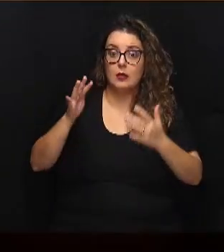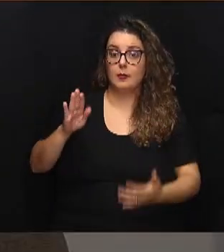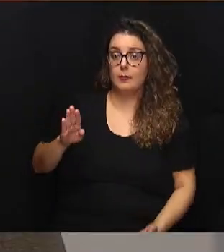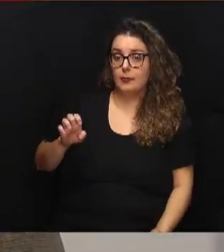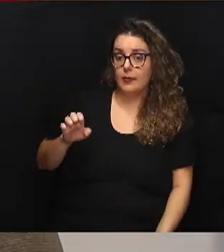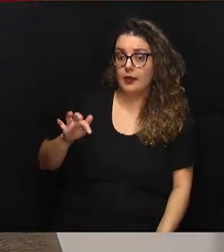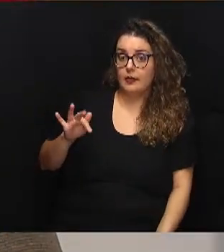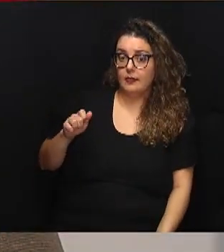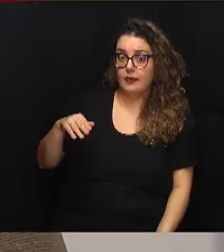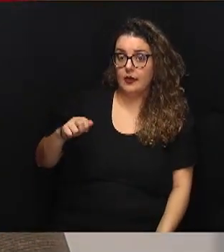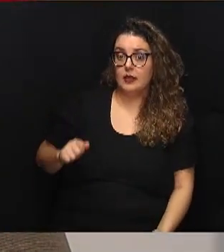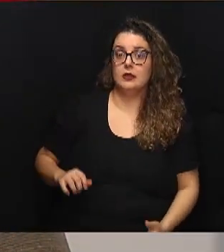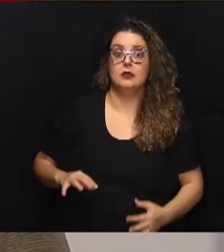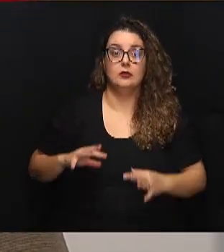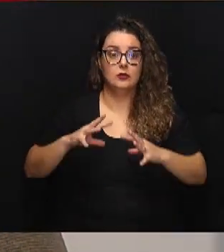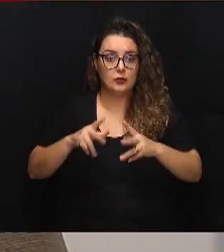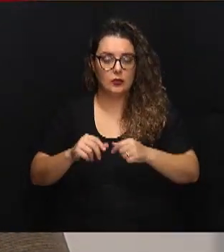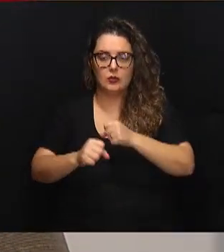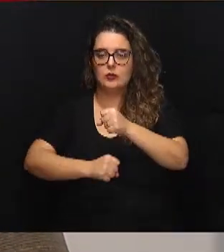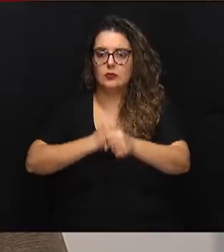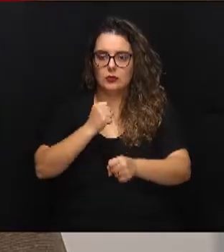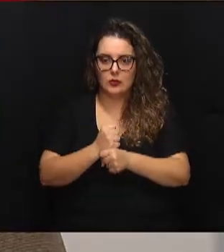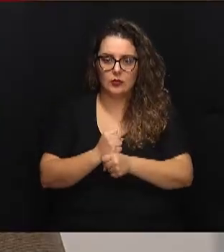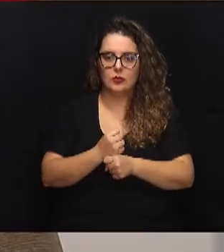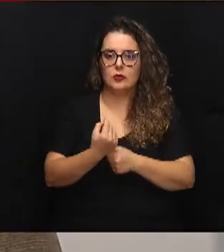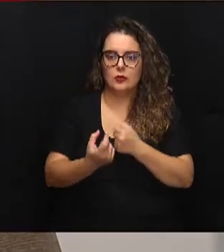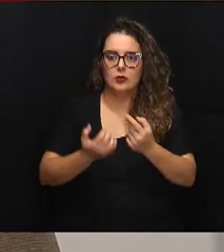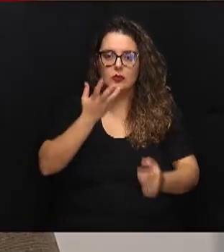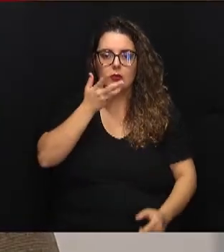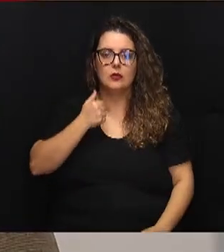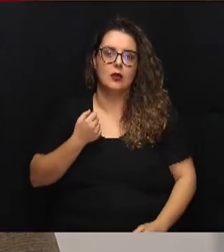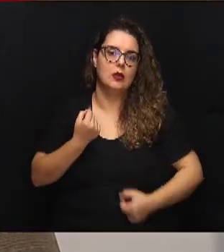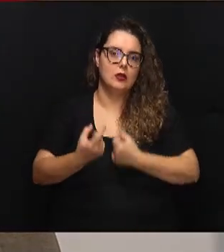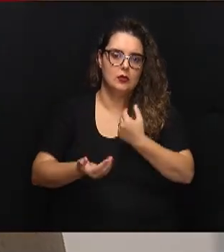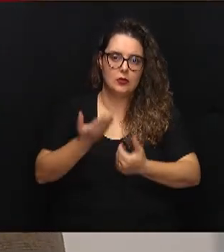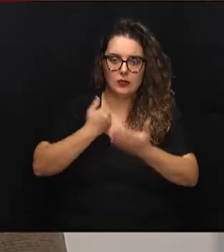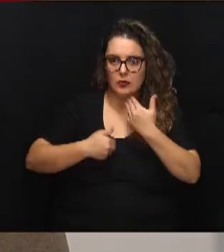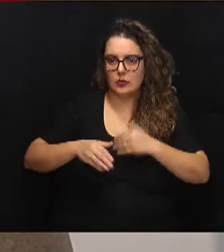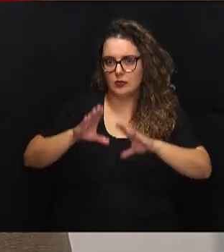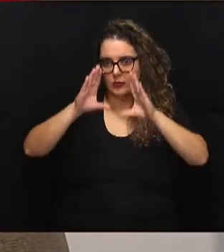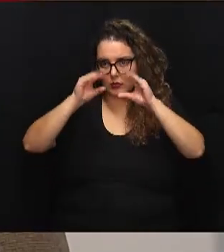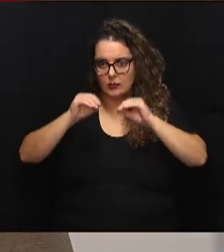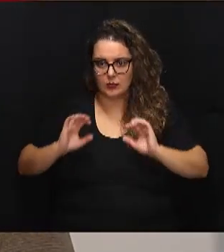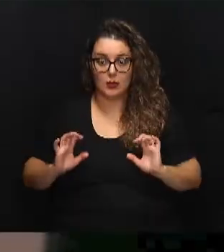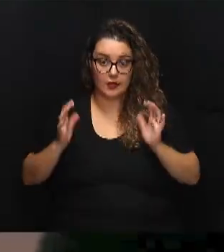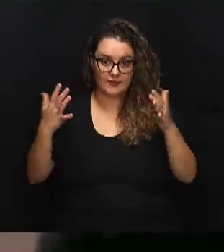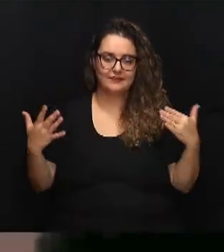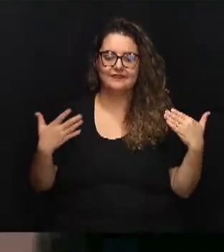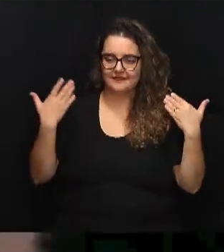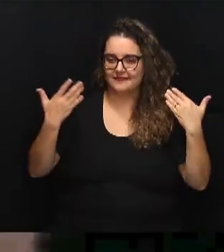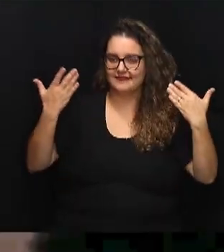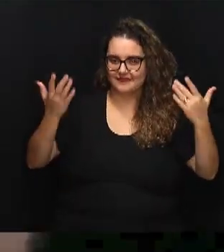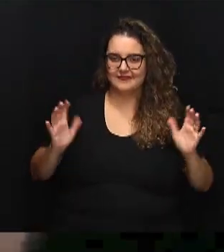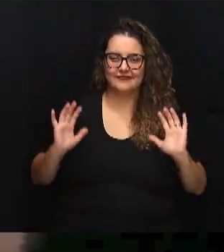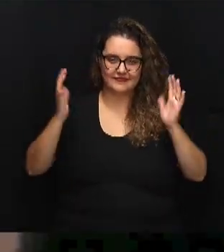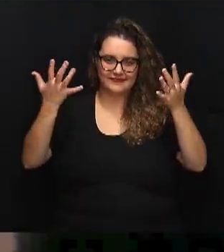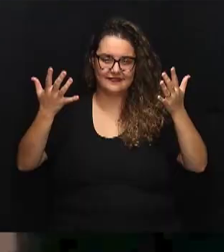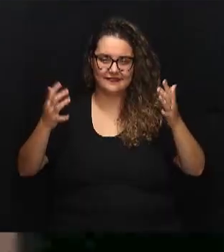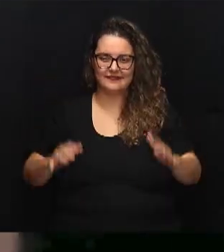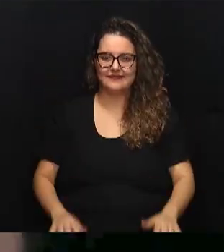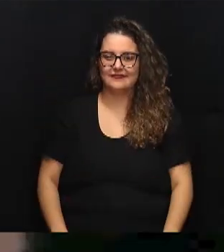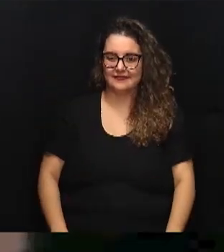todo ano com as crianças, alguns jantares, eventos comemorativos, e é muita alegria, muita festa, como é